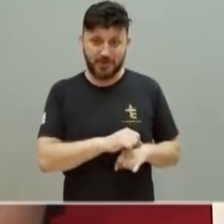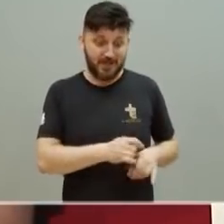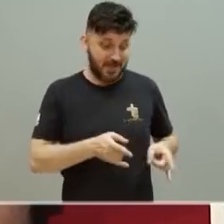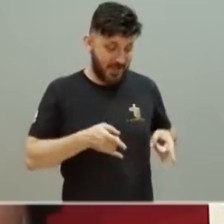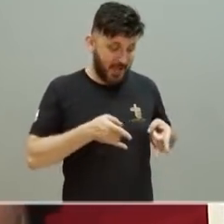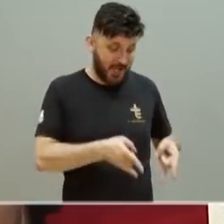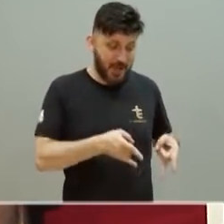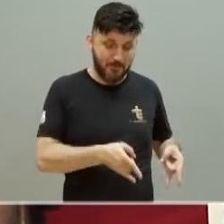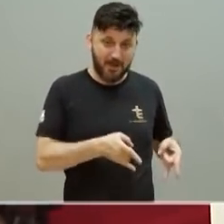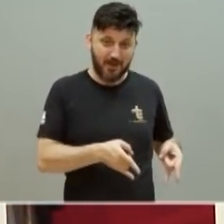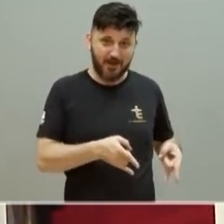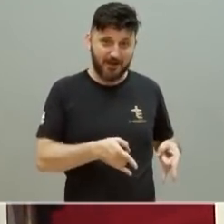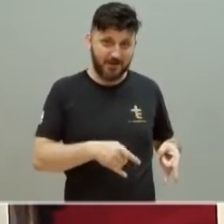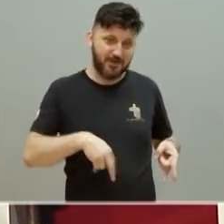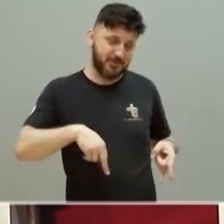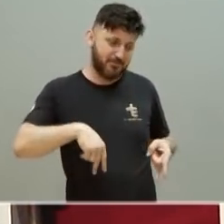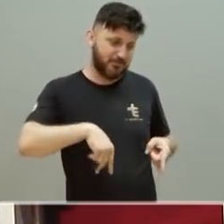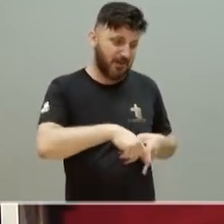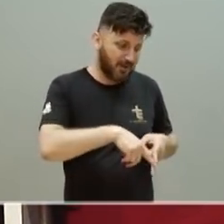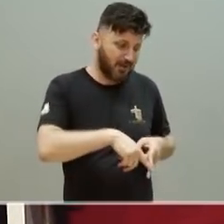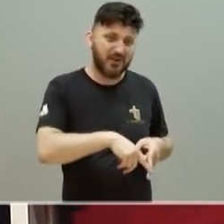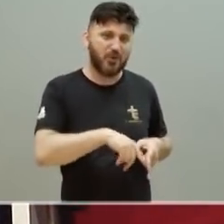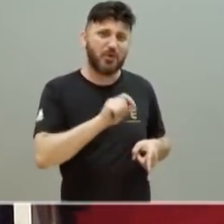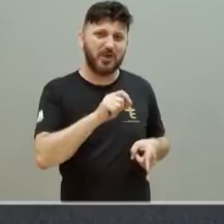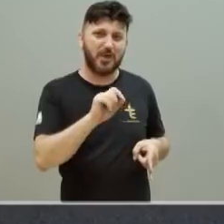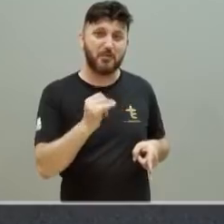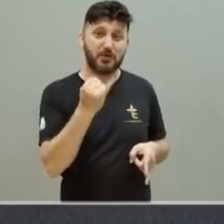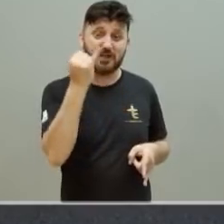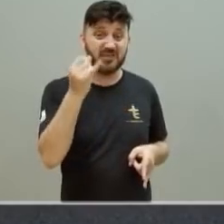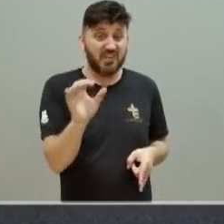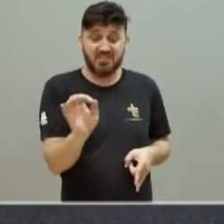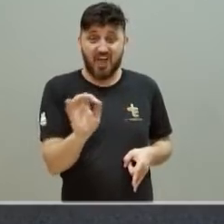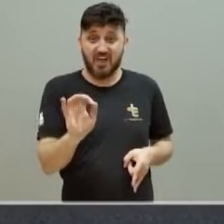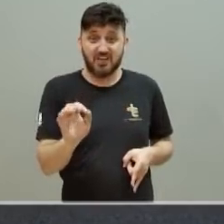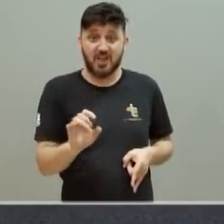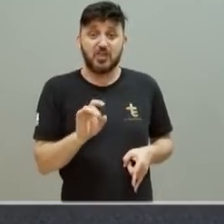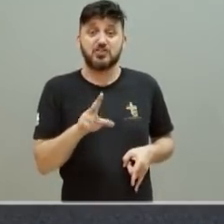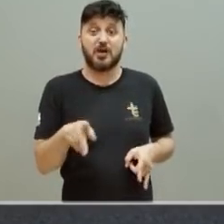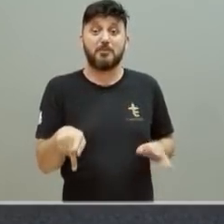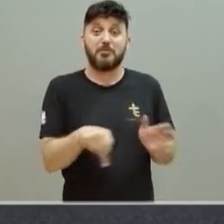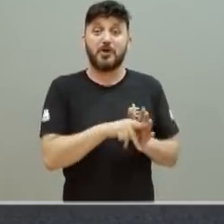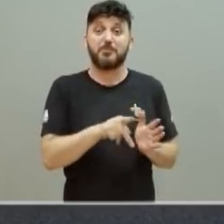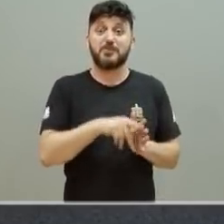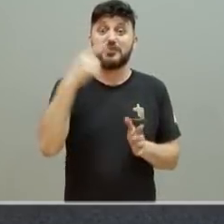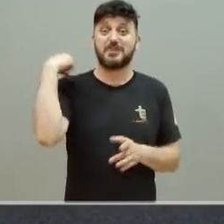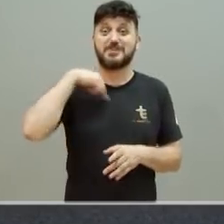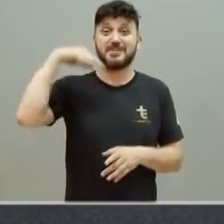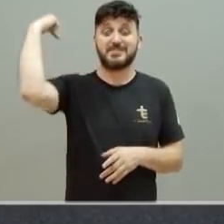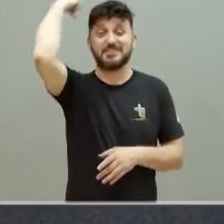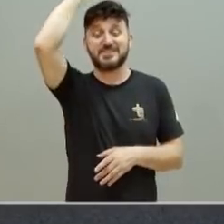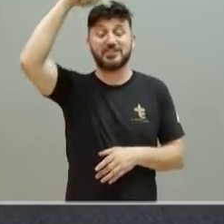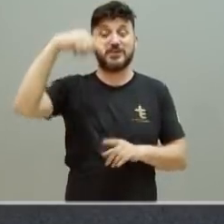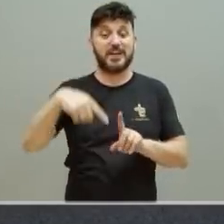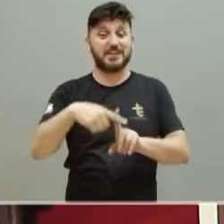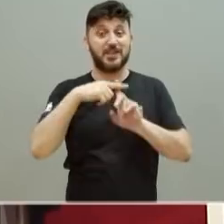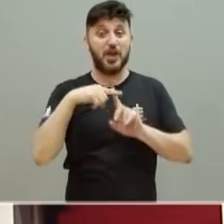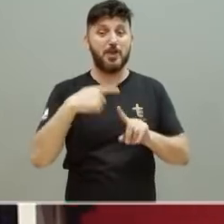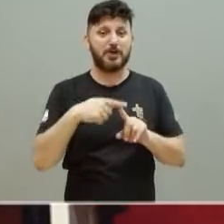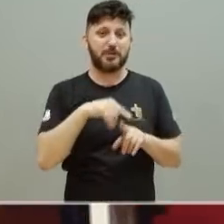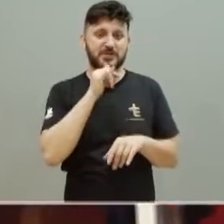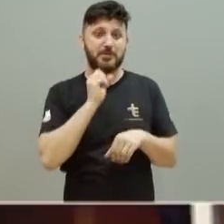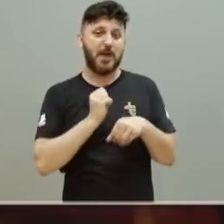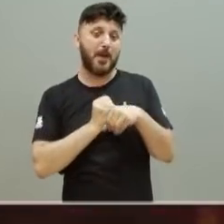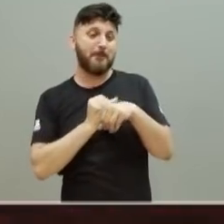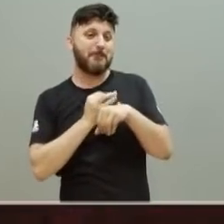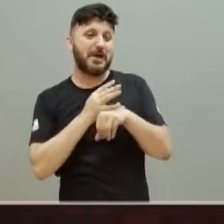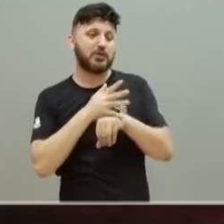quê? Para nada. Serve só para santificar cristão. Porque é madrugada, está indo para o